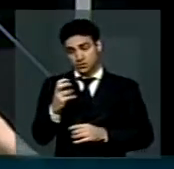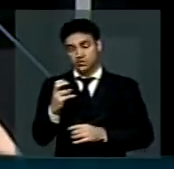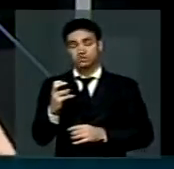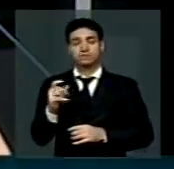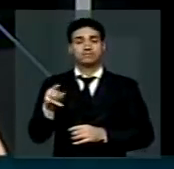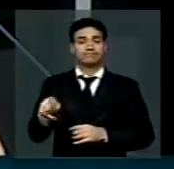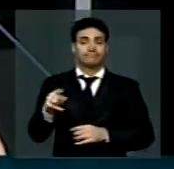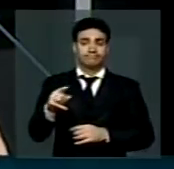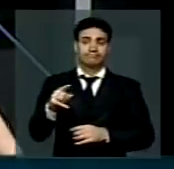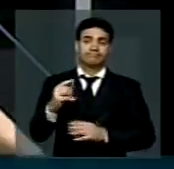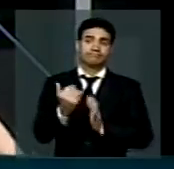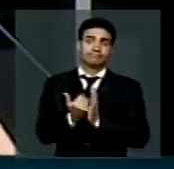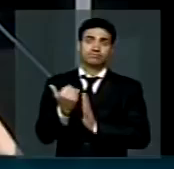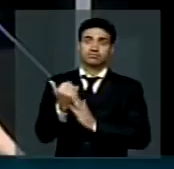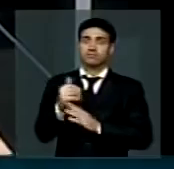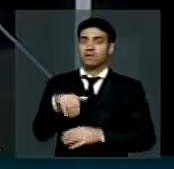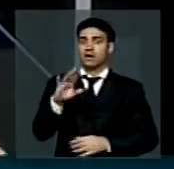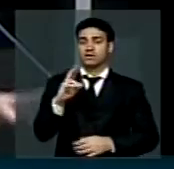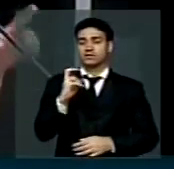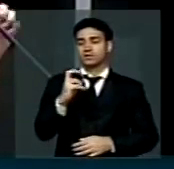números aumentam para